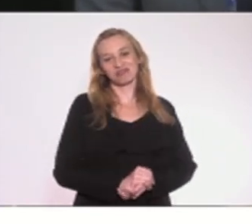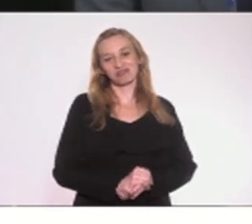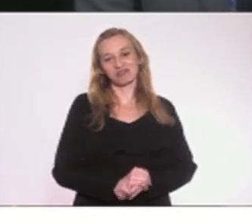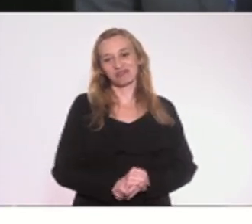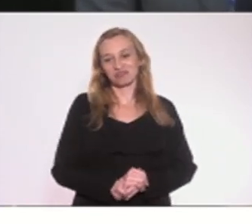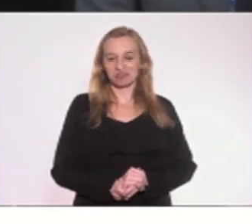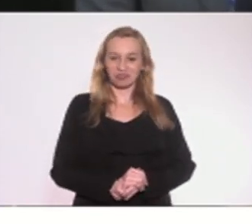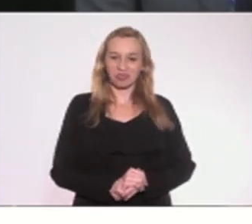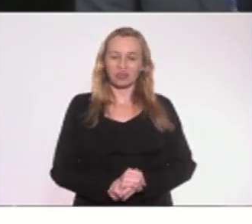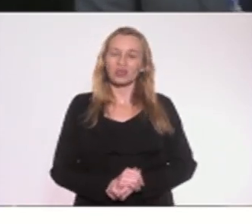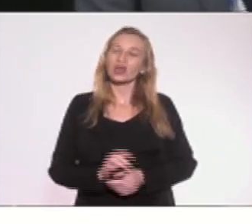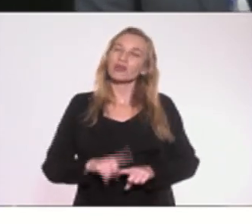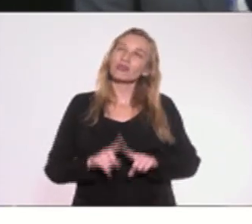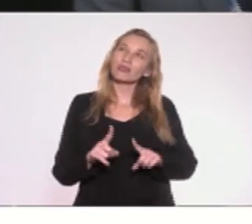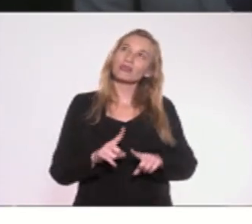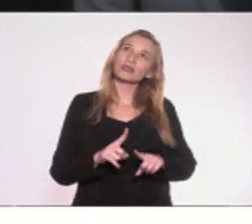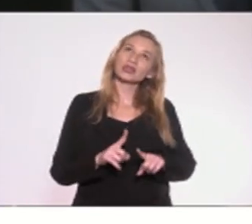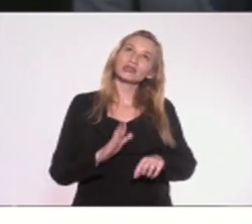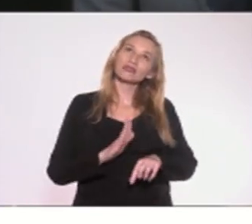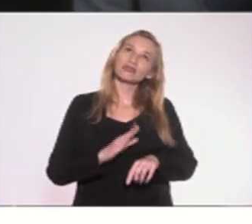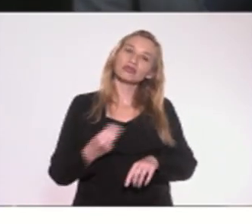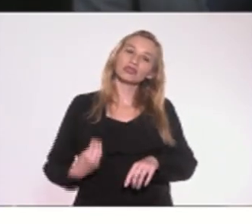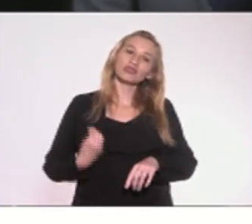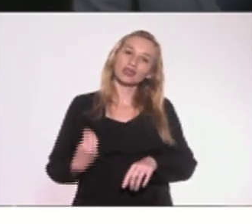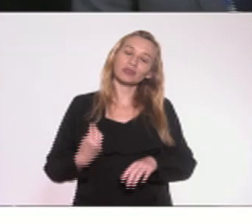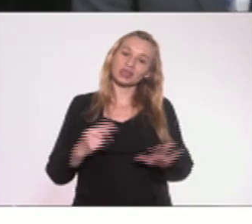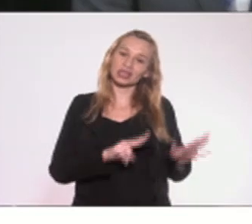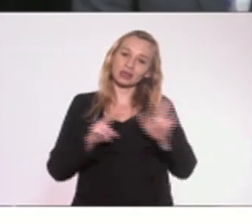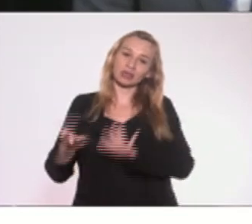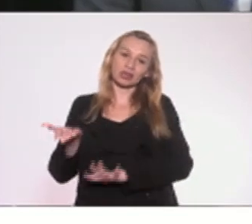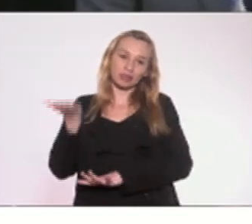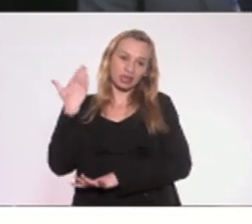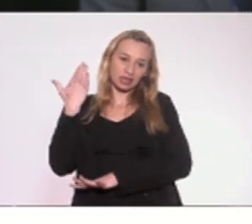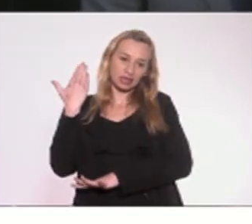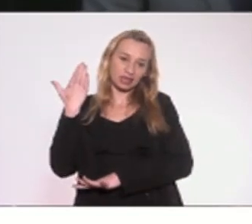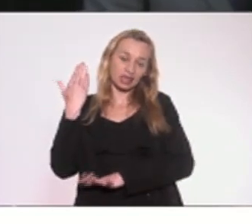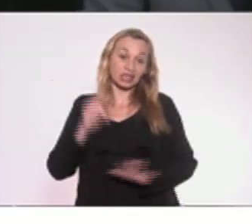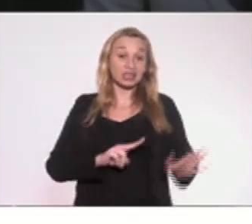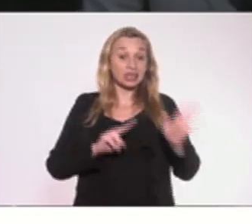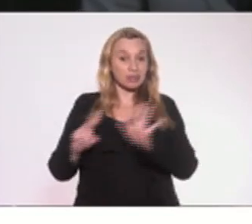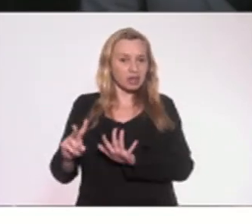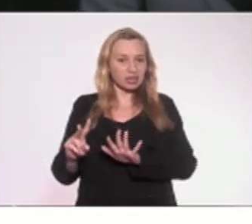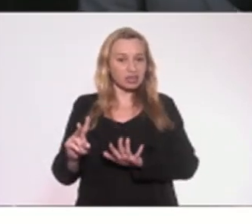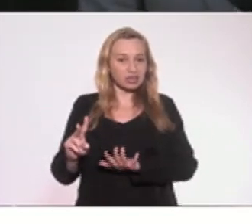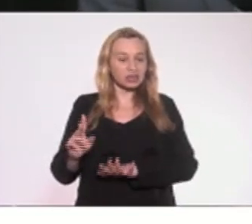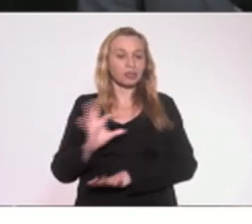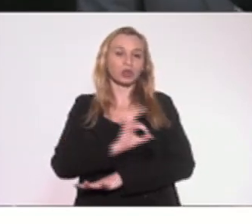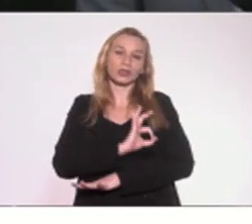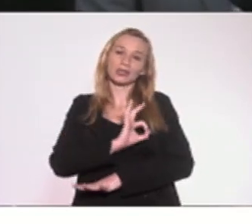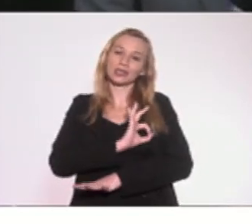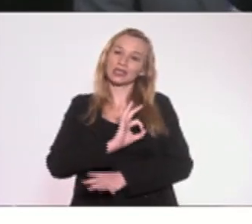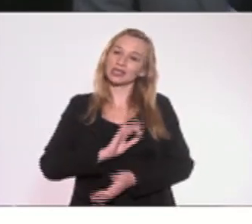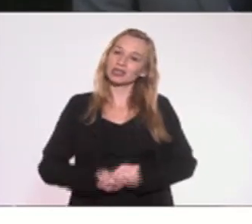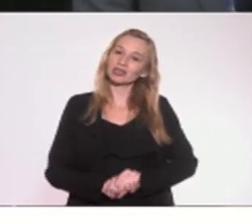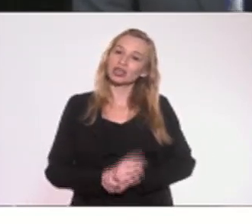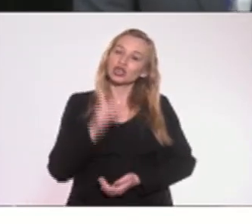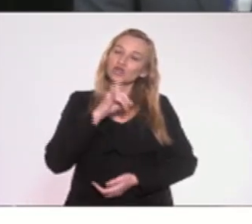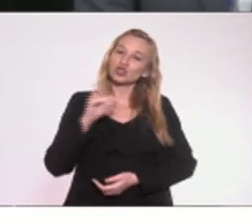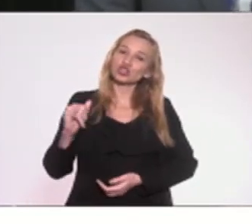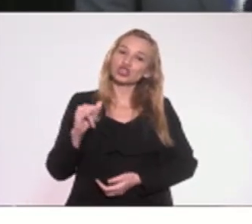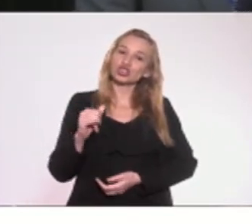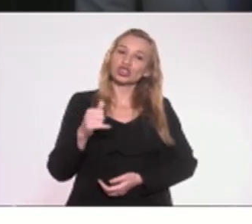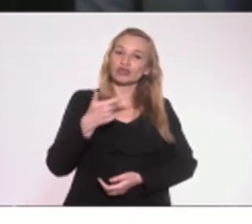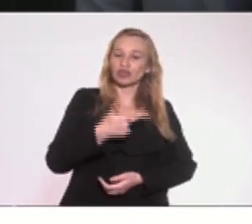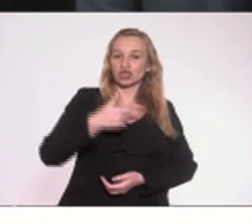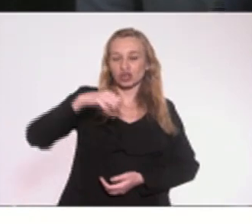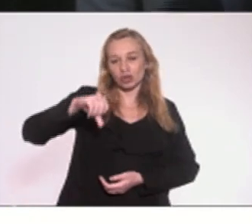Mas nós vivemos na semana passada a Semana da Polícia. Do dia 29 de